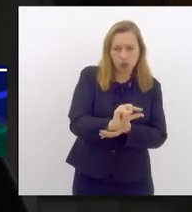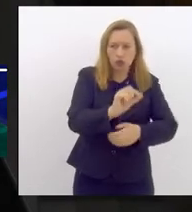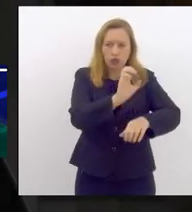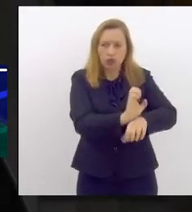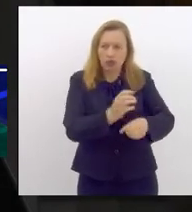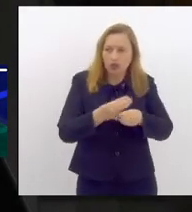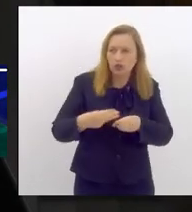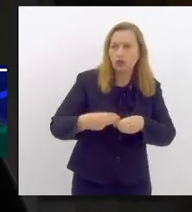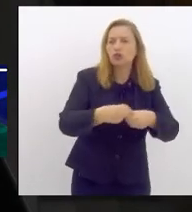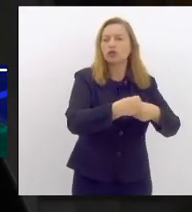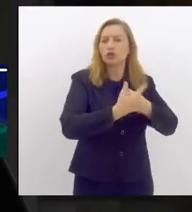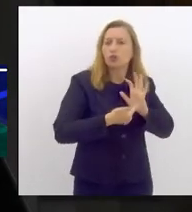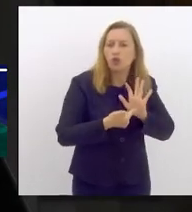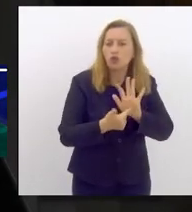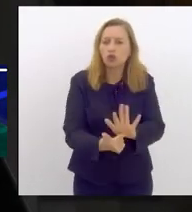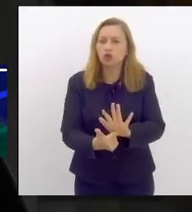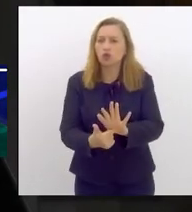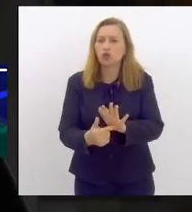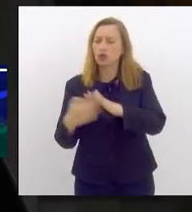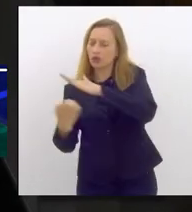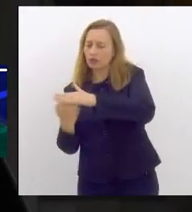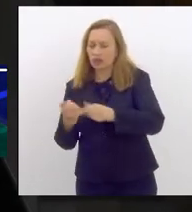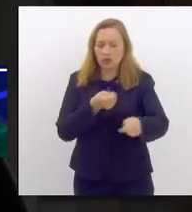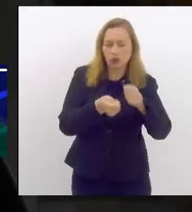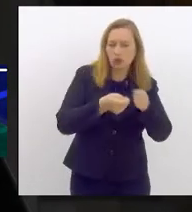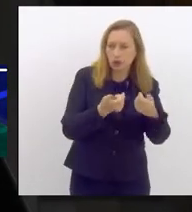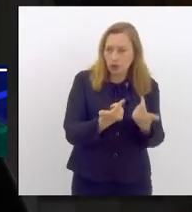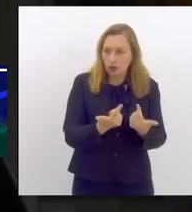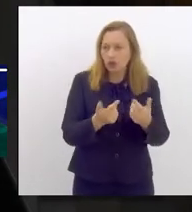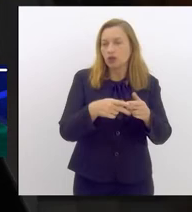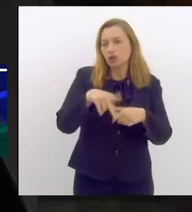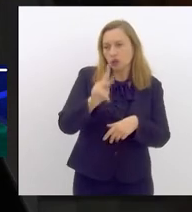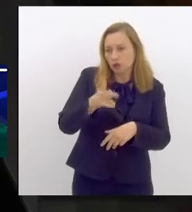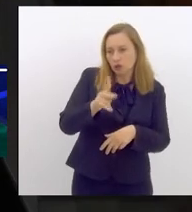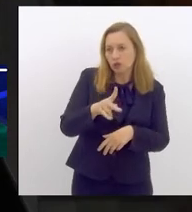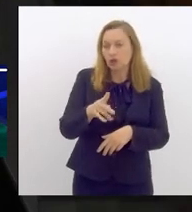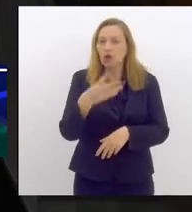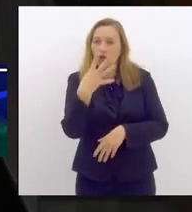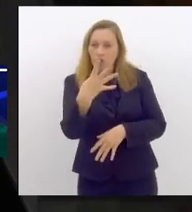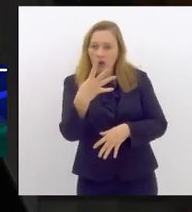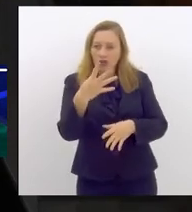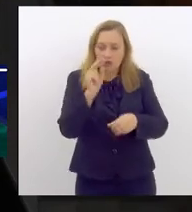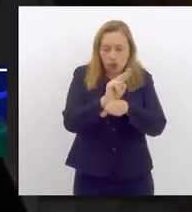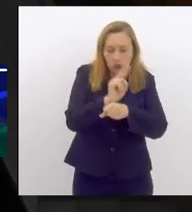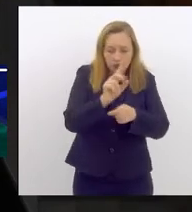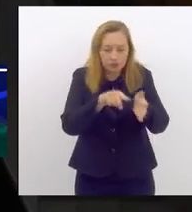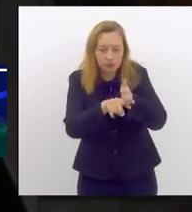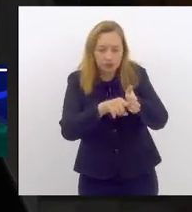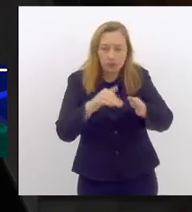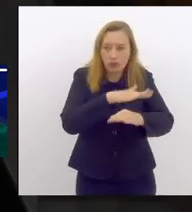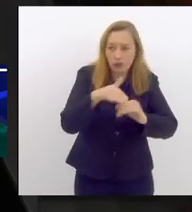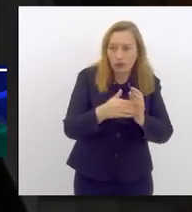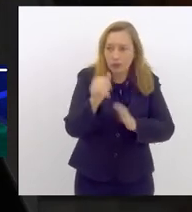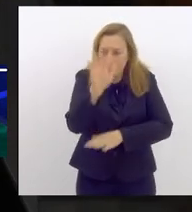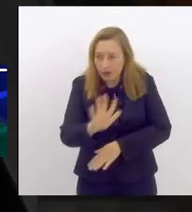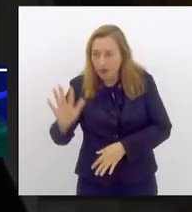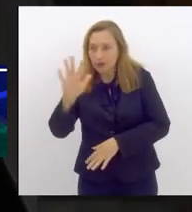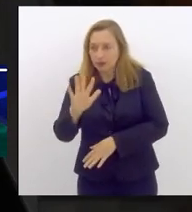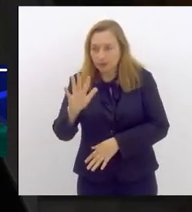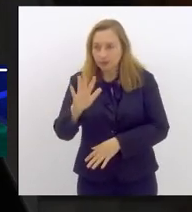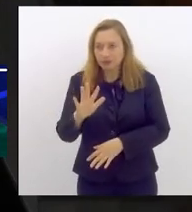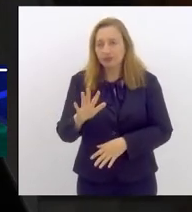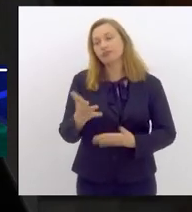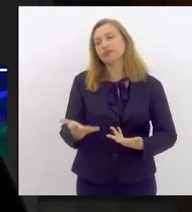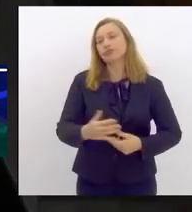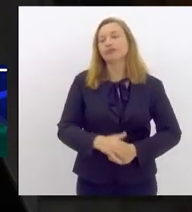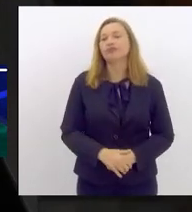estado os municípios mostrou que Agência Nacional do petróleo dispunha de quatro fiscais e todo território nacional para fiscalizar o cálculo das